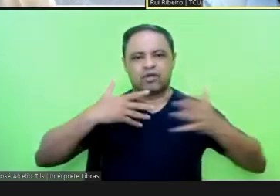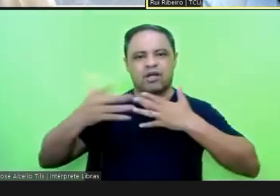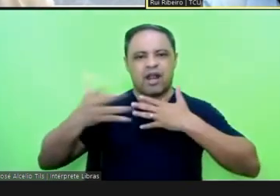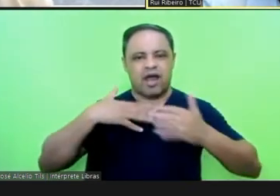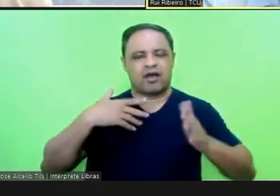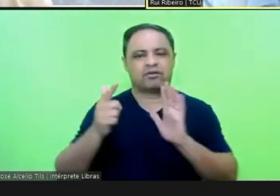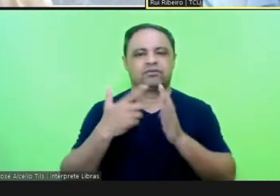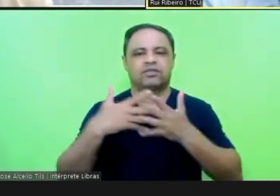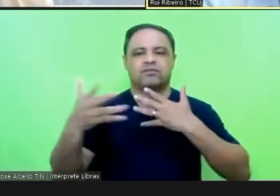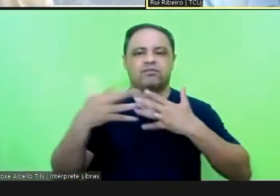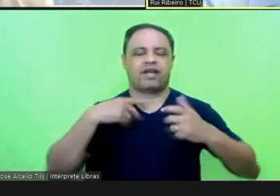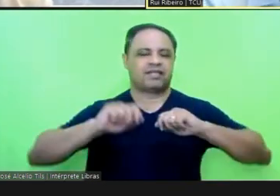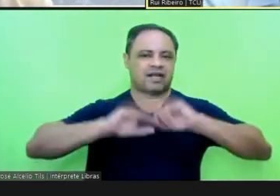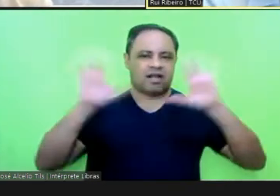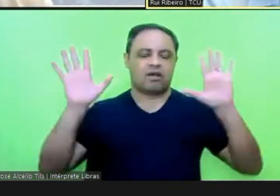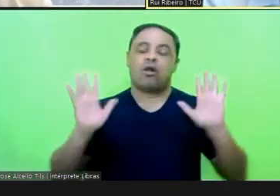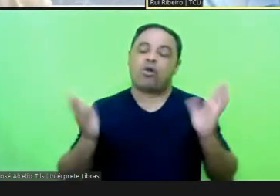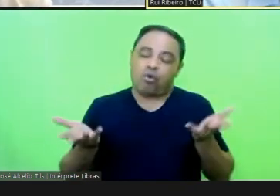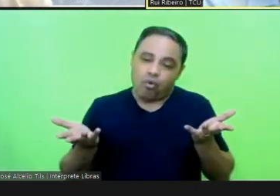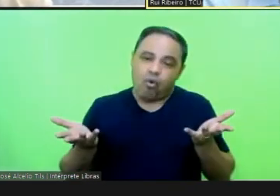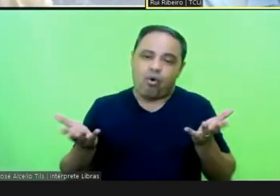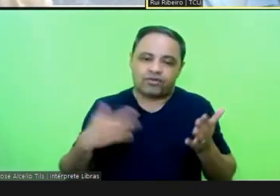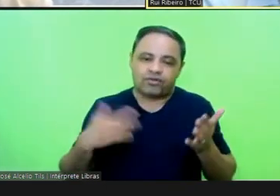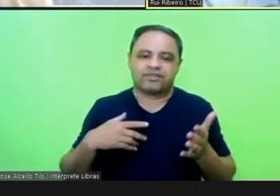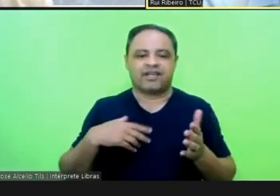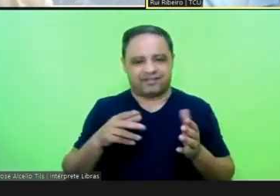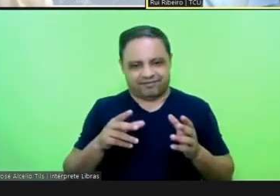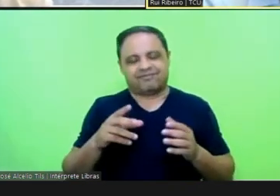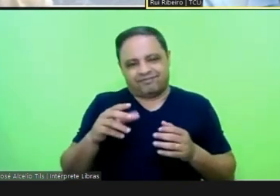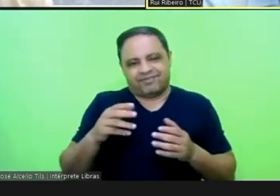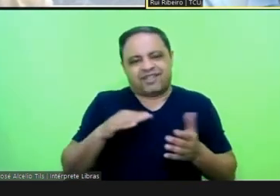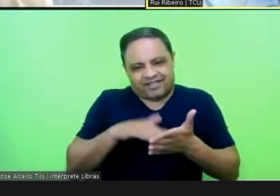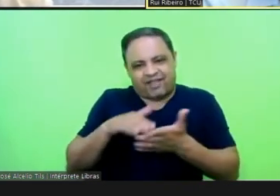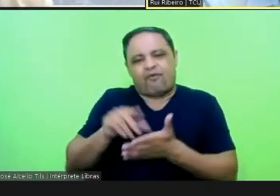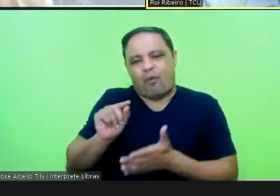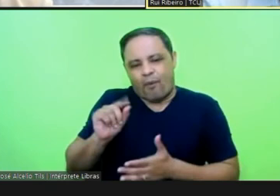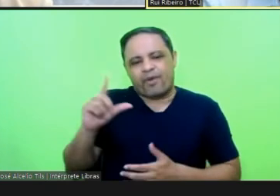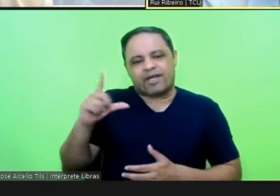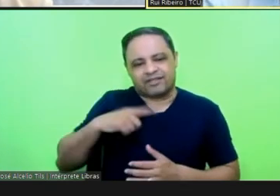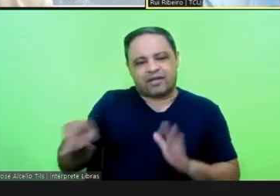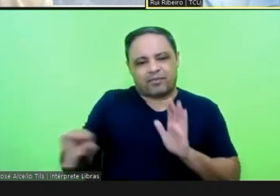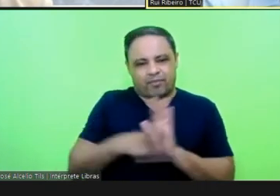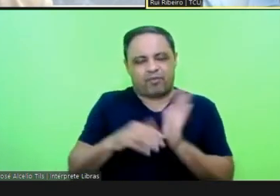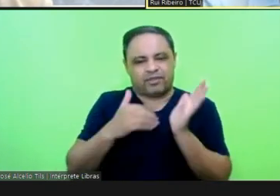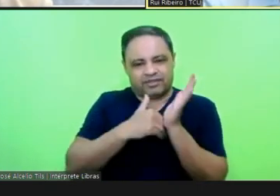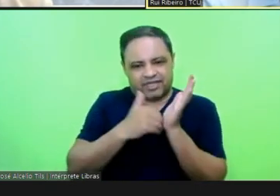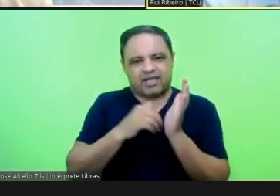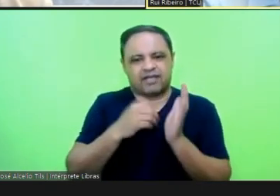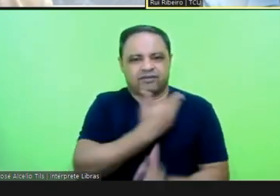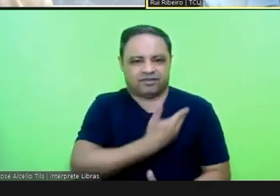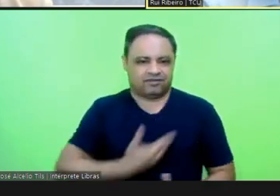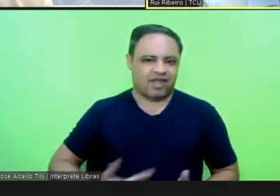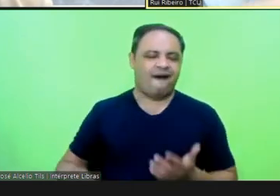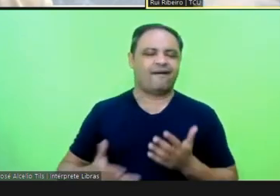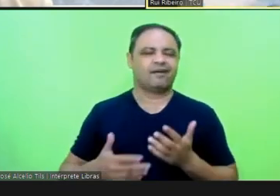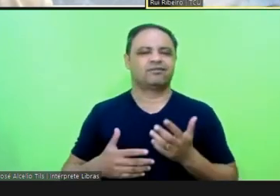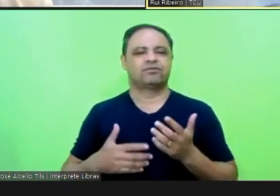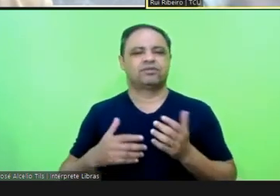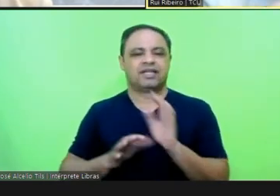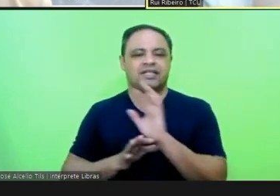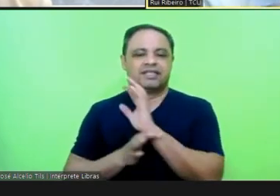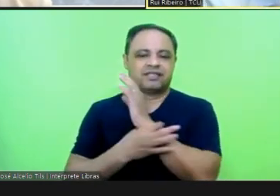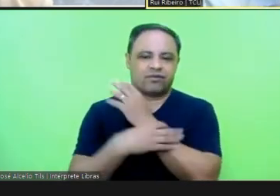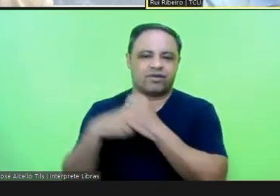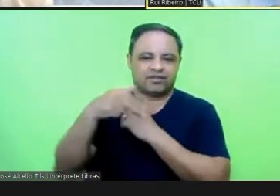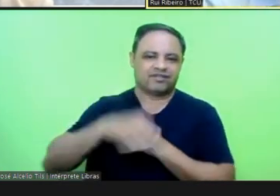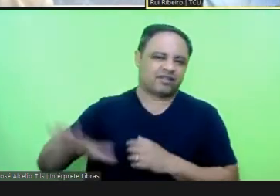transparência. Lógico que reservado ali aquilo que seja eventualmente segredo de Estado, segurança